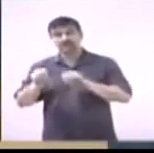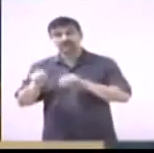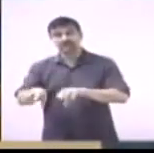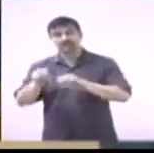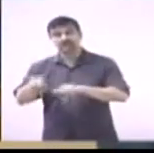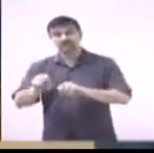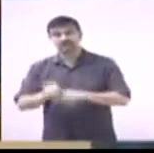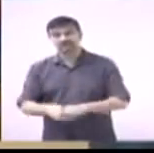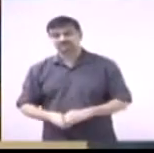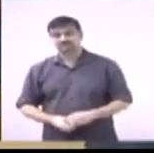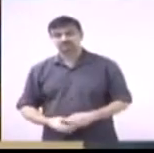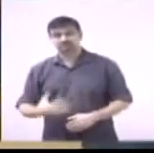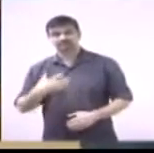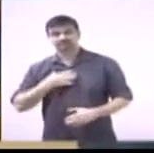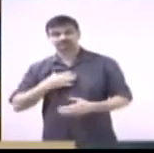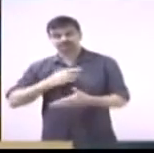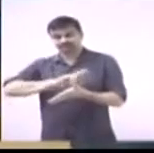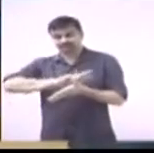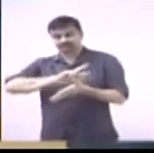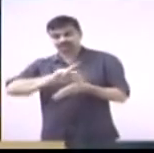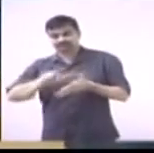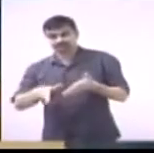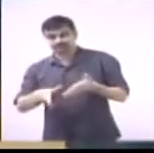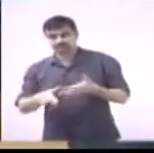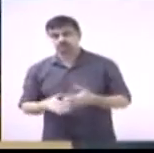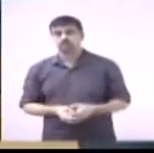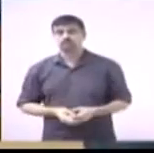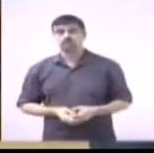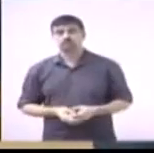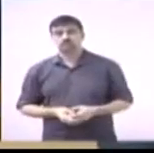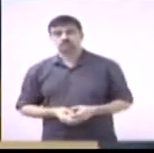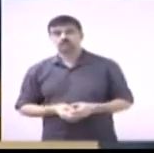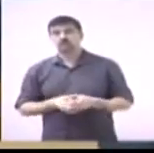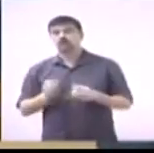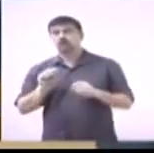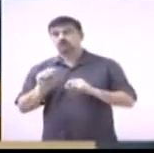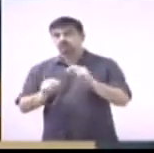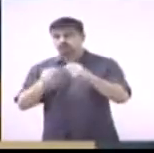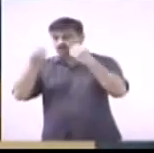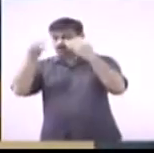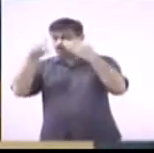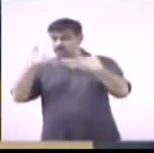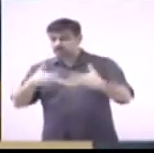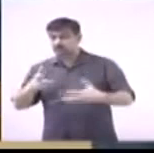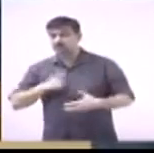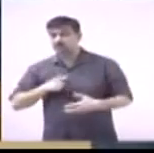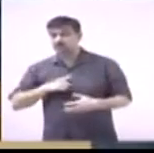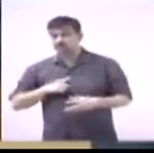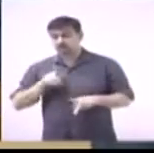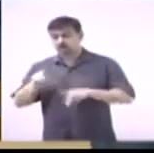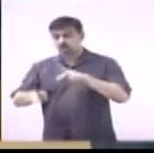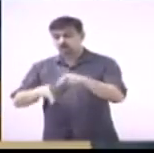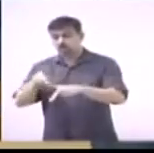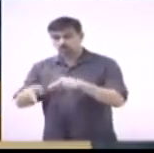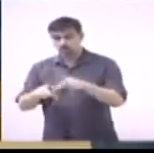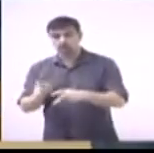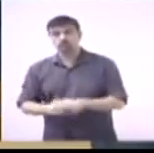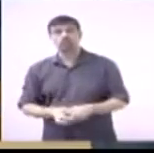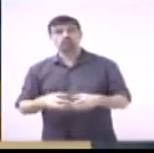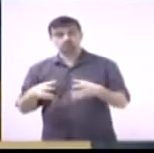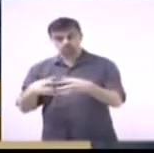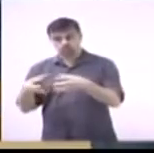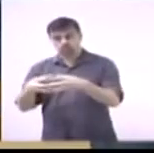diversidade. Não consta, entendeu? Agora, fala que existe uma população